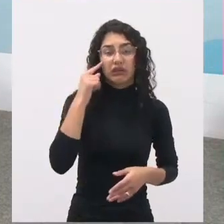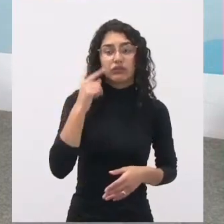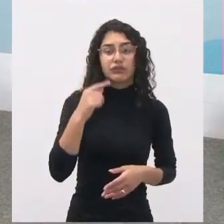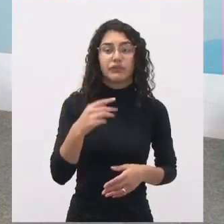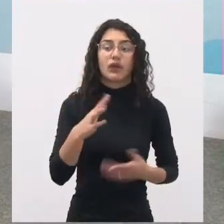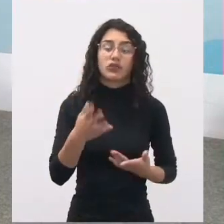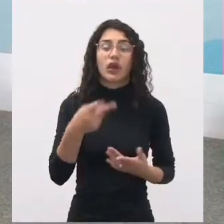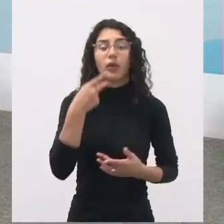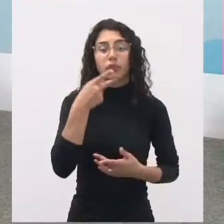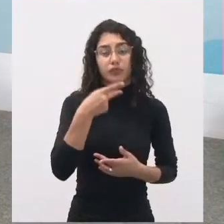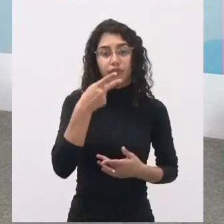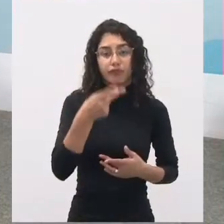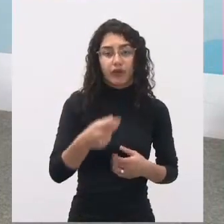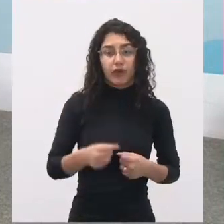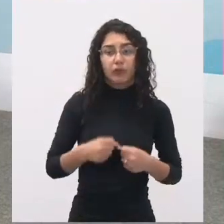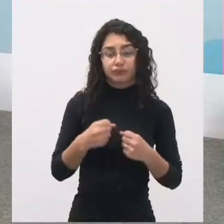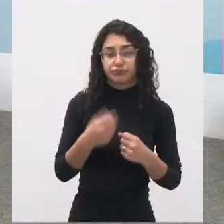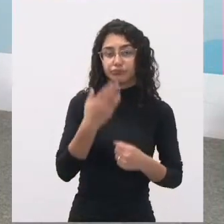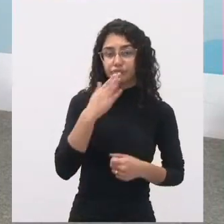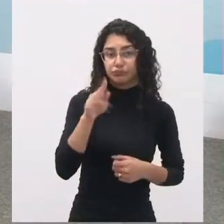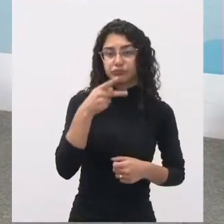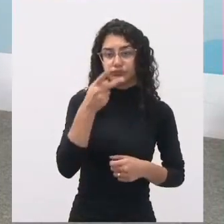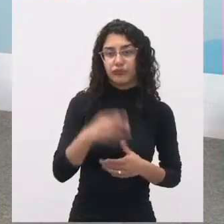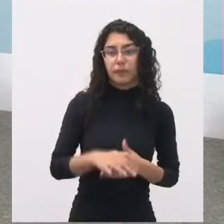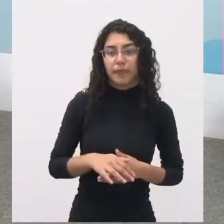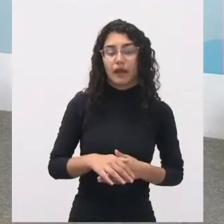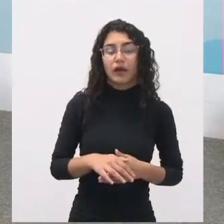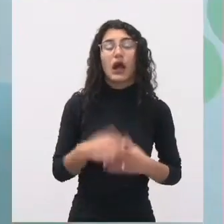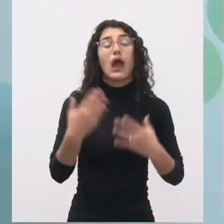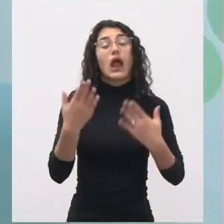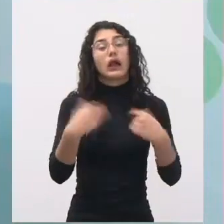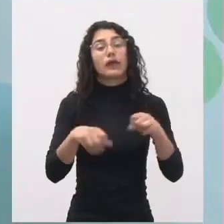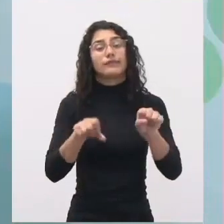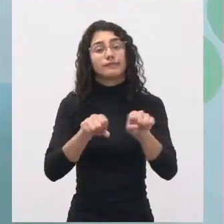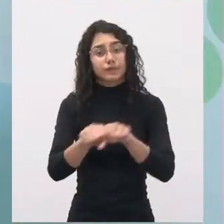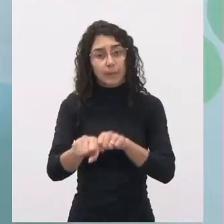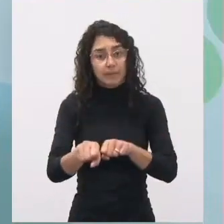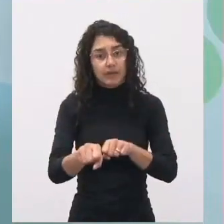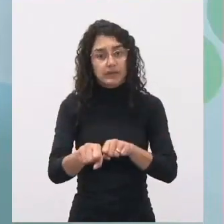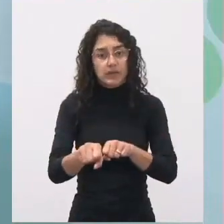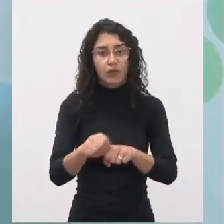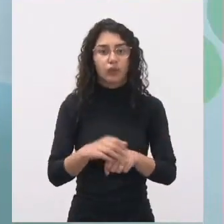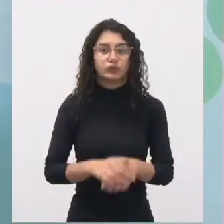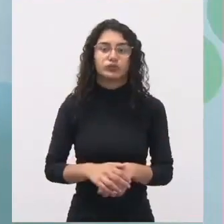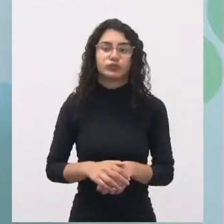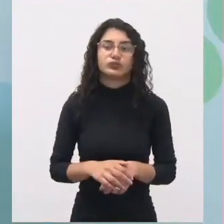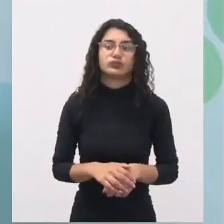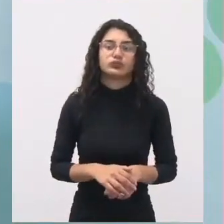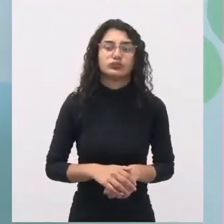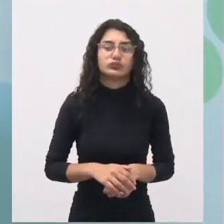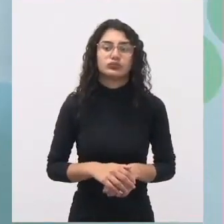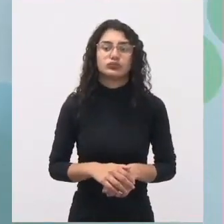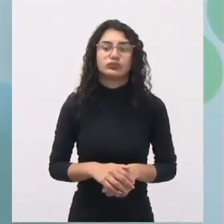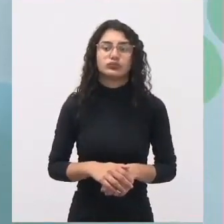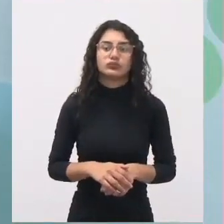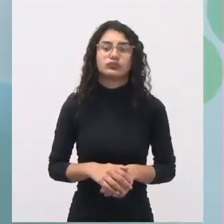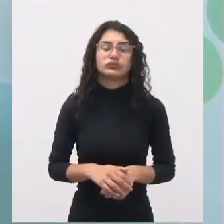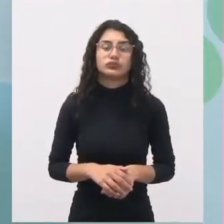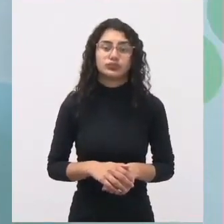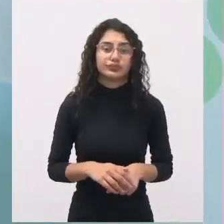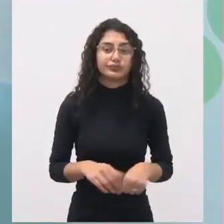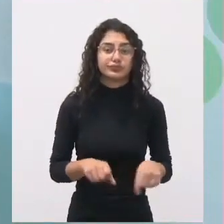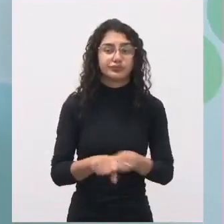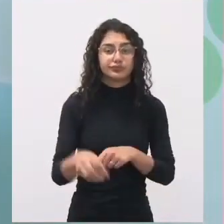para trazer junto com nossos participantes essa questão, lá desde a formação inicial, da graduação até esse momento que nós estamos aqui, esse momento que nós estamos vivenciando,